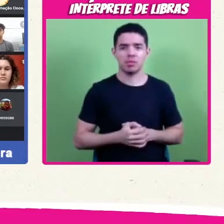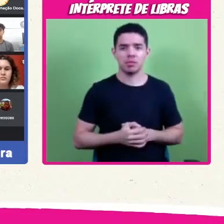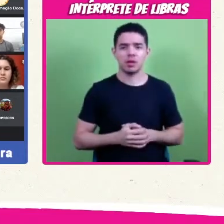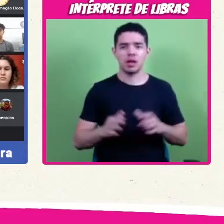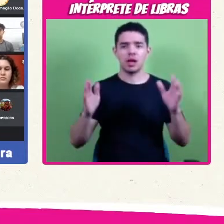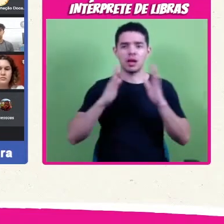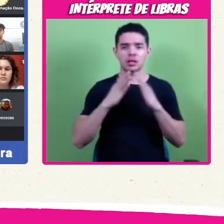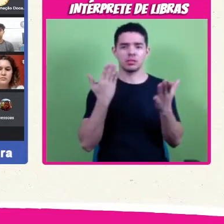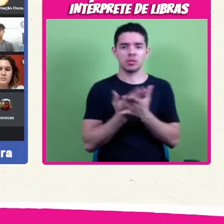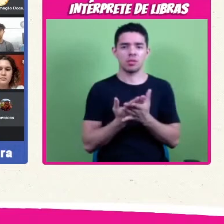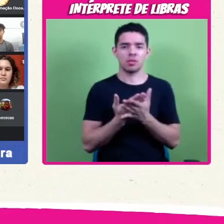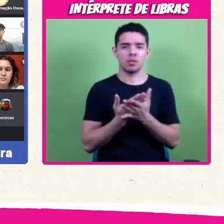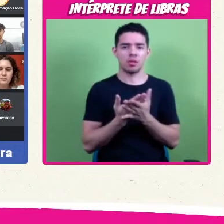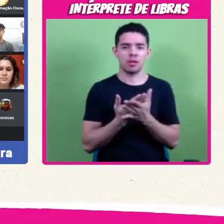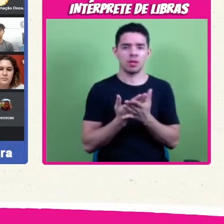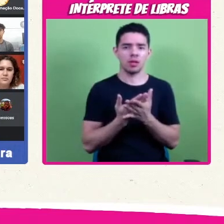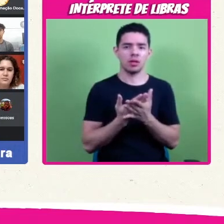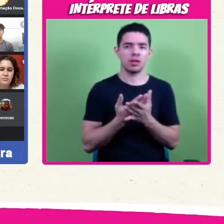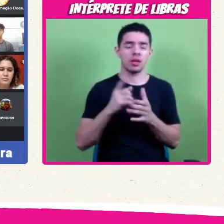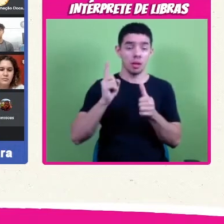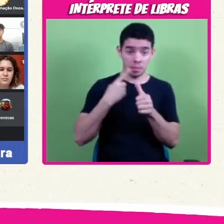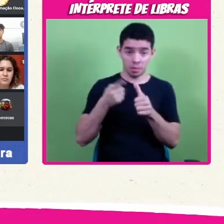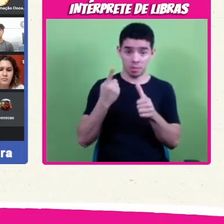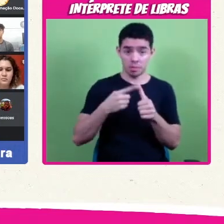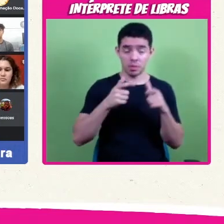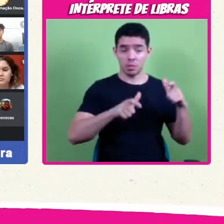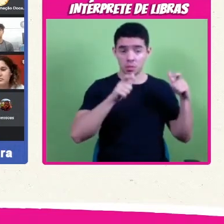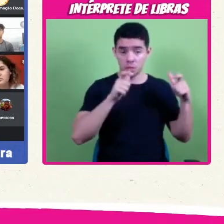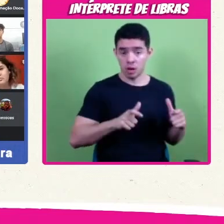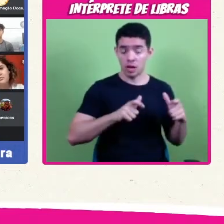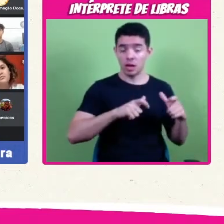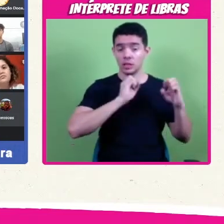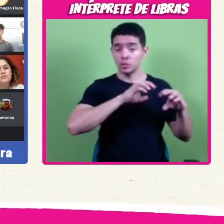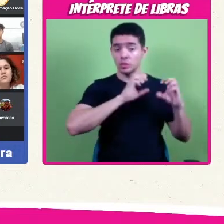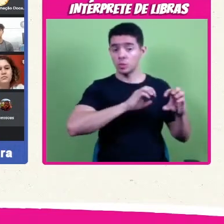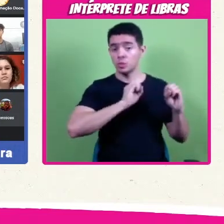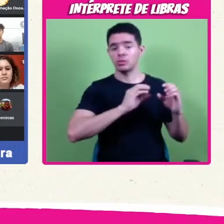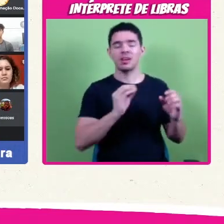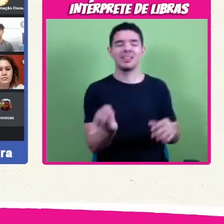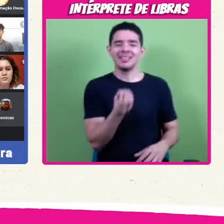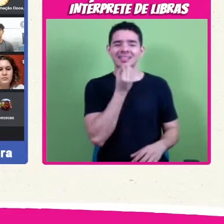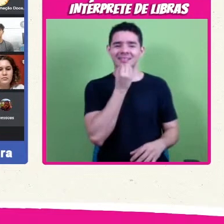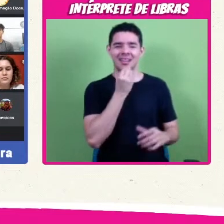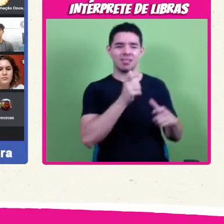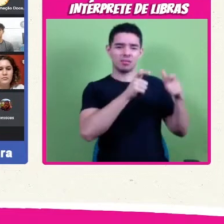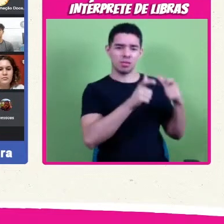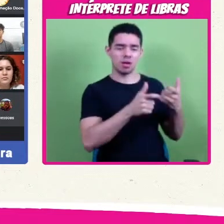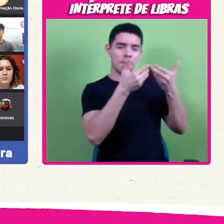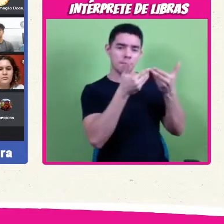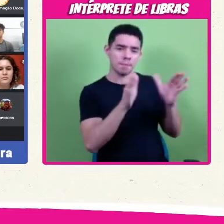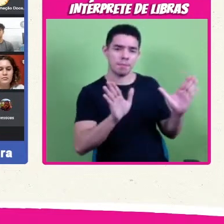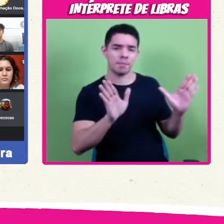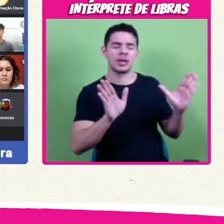escola, como esse primeiro lugar de instrução, ele deve ser esse lugar aberto, né? Esse lugar que